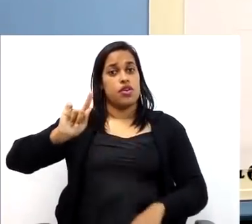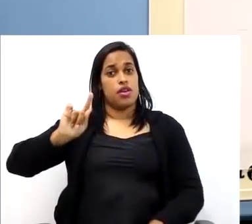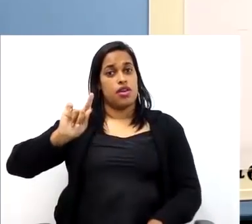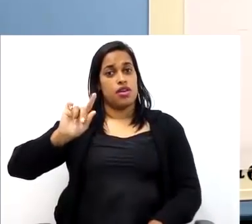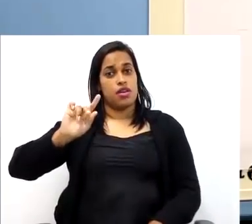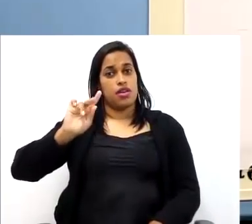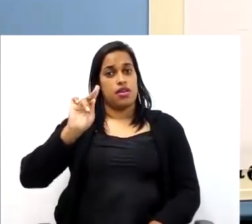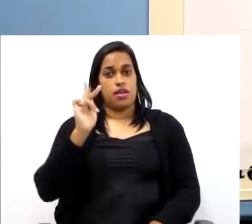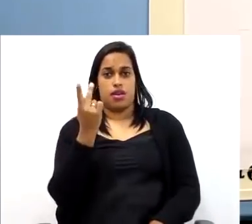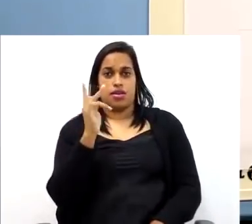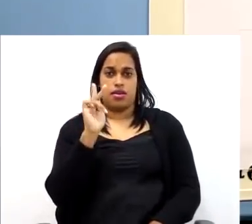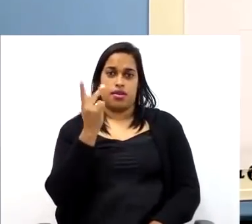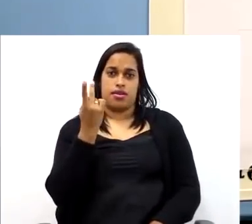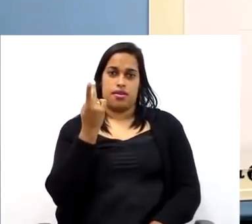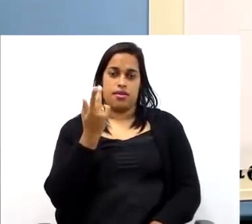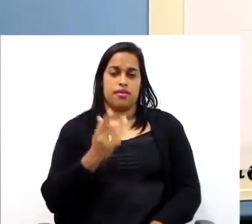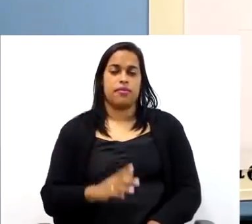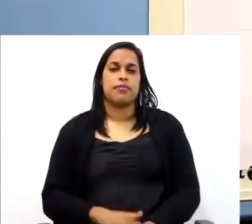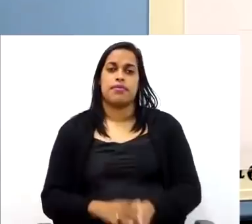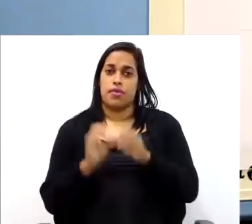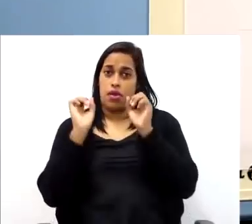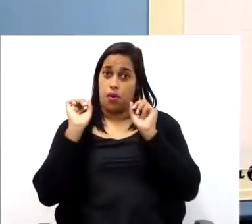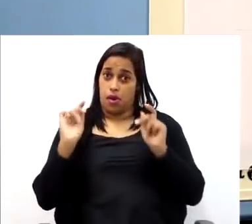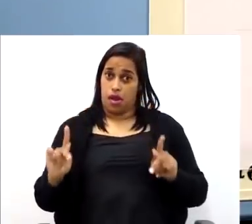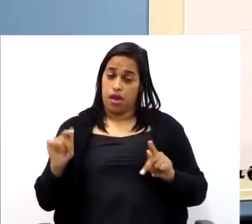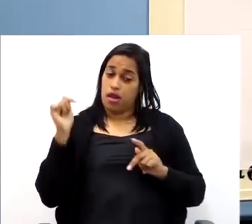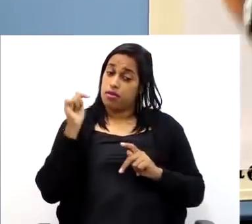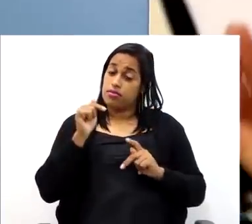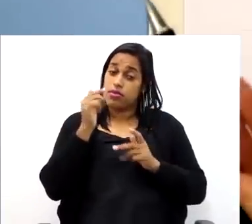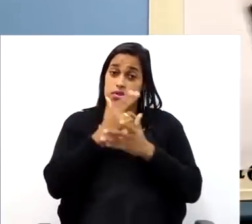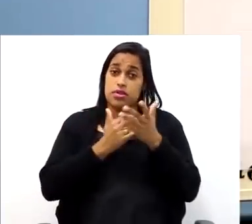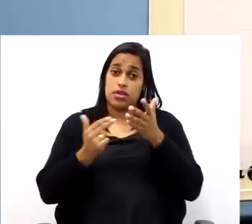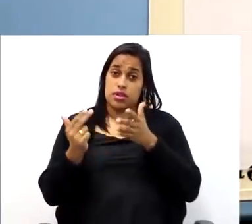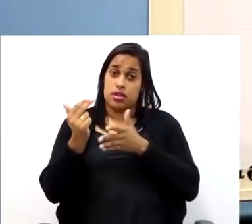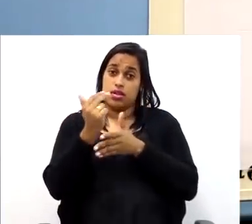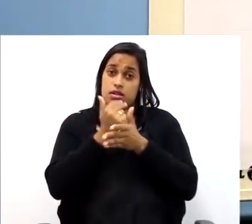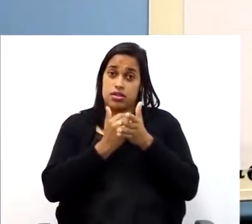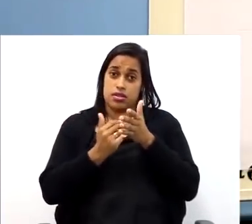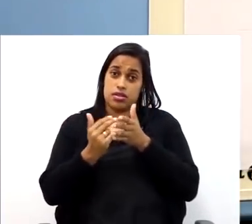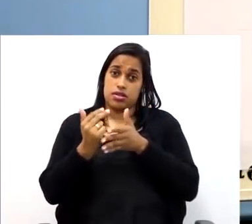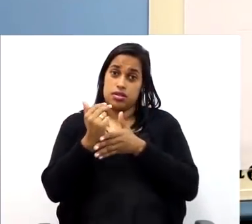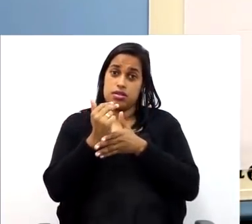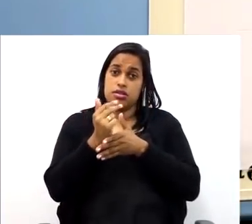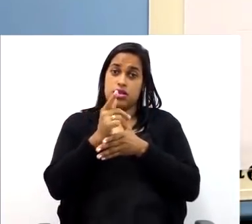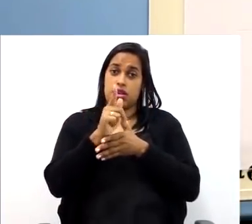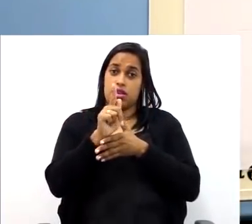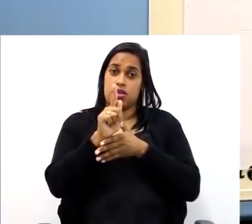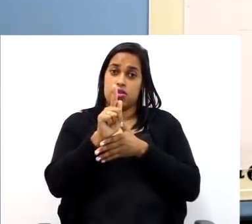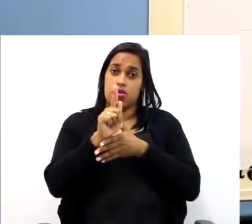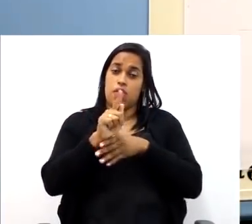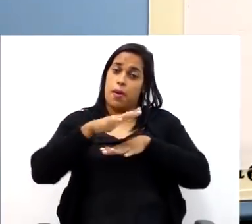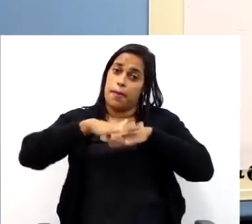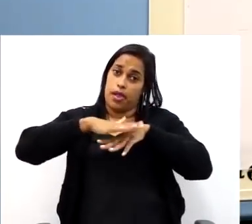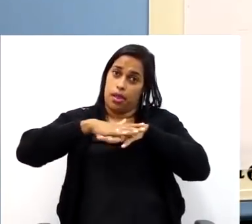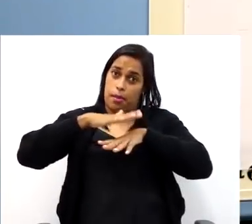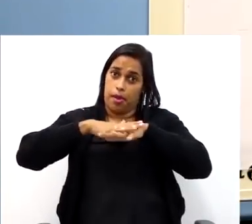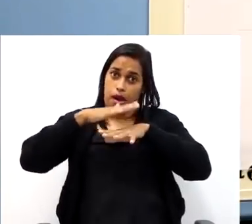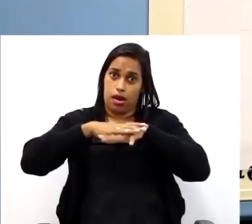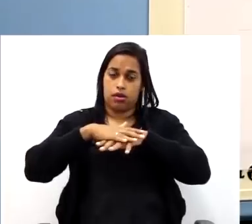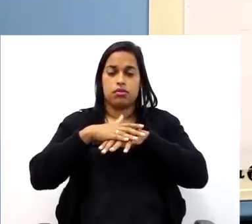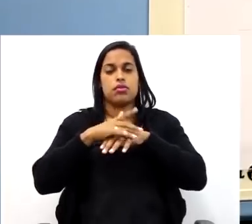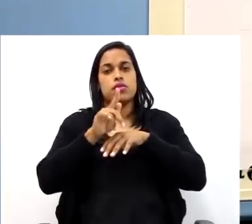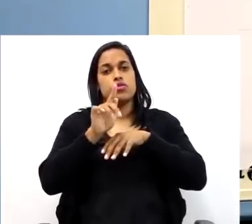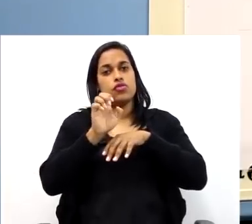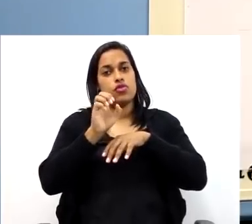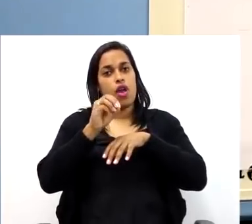G e H, tá? Essa peça tá desenhada em desenho isométrico e a gente vai desenhar essa